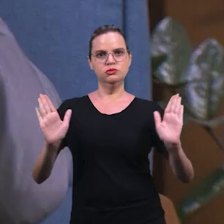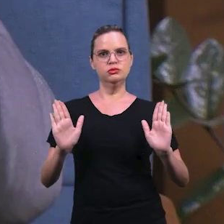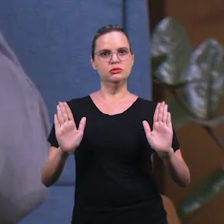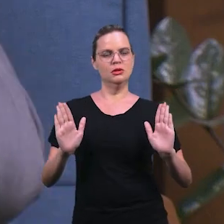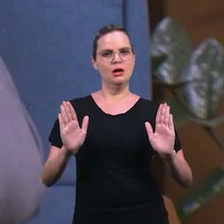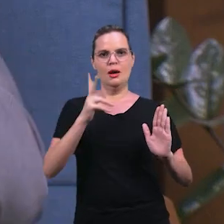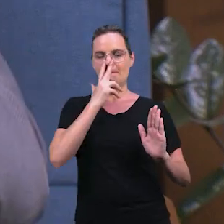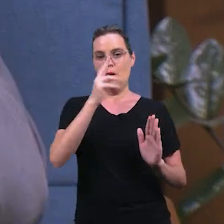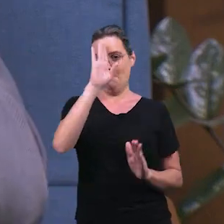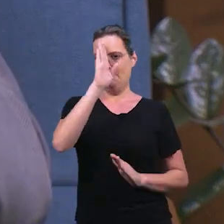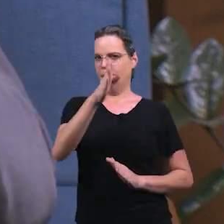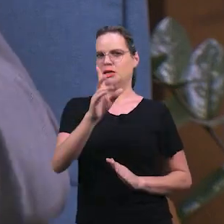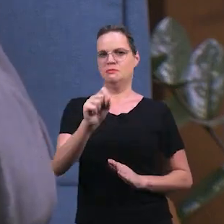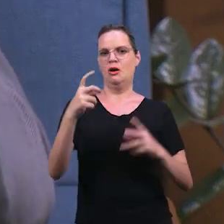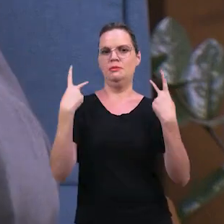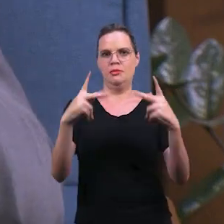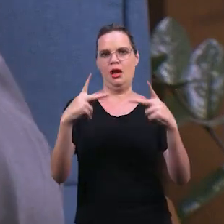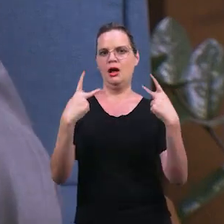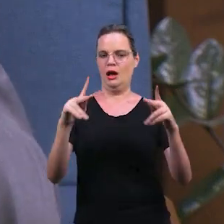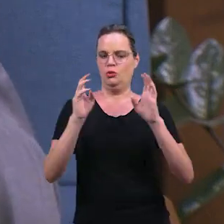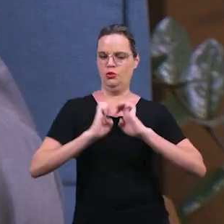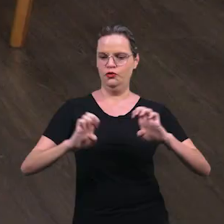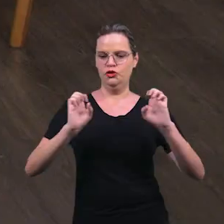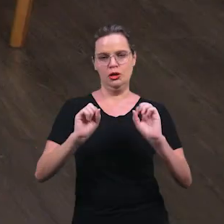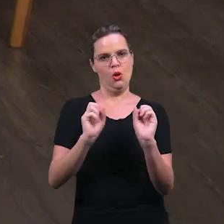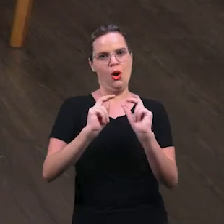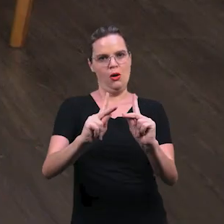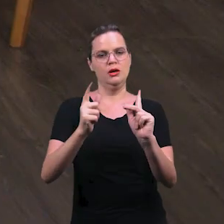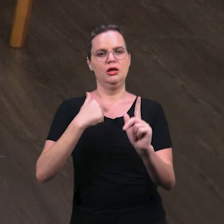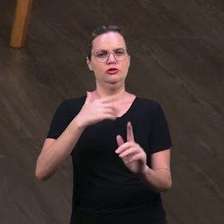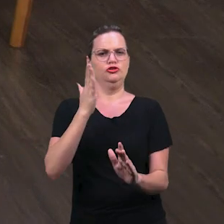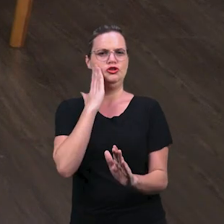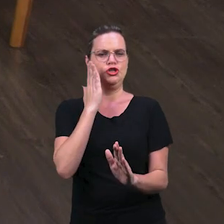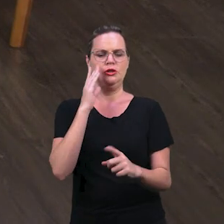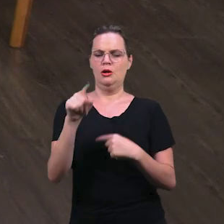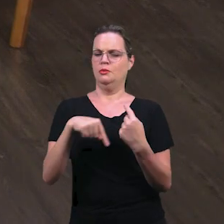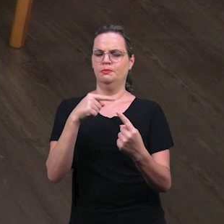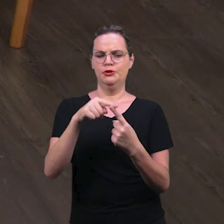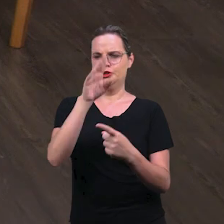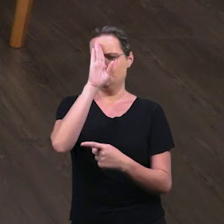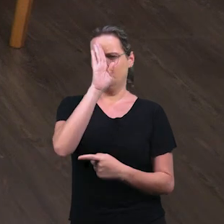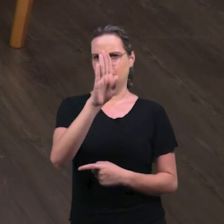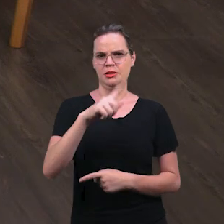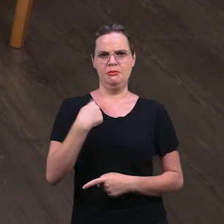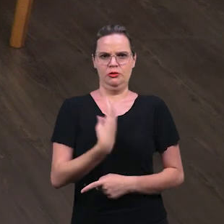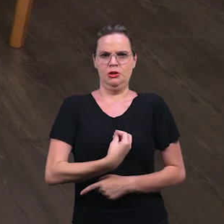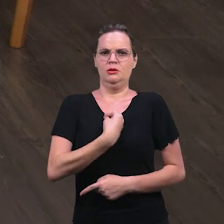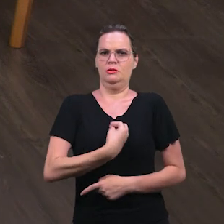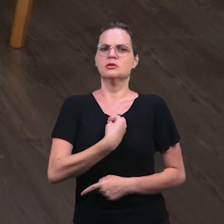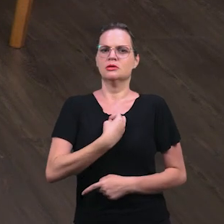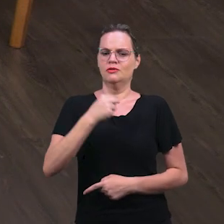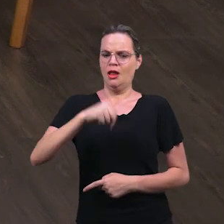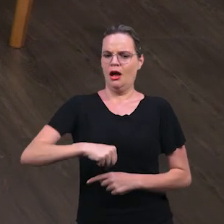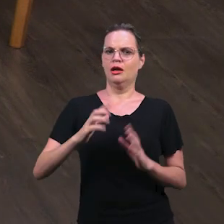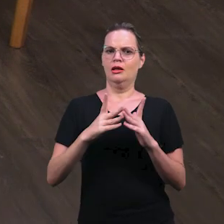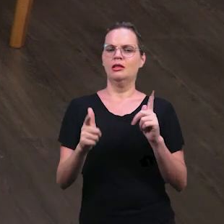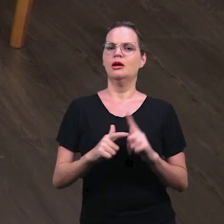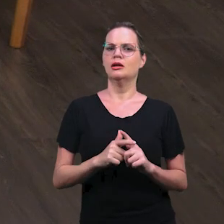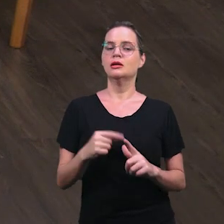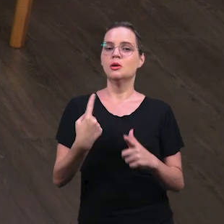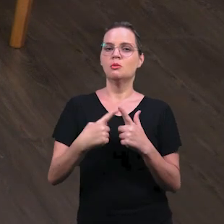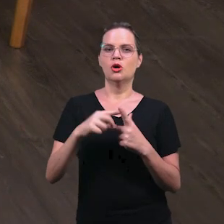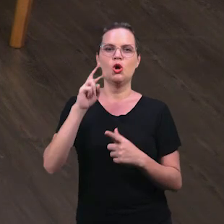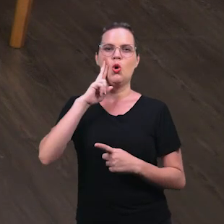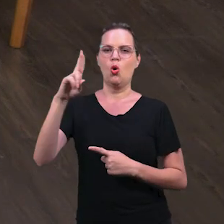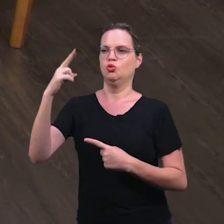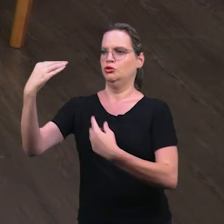Invariavelmente, o nosso foco principal é a pregação do Evangelho. Isso é o nosso objetivo principal como igreja. Nós fomos comissionados